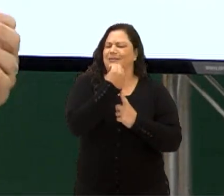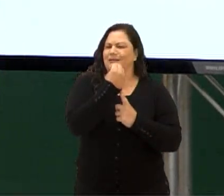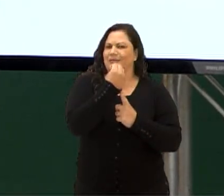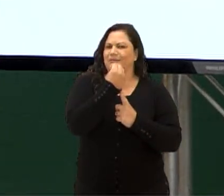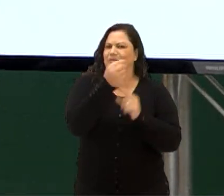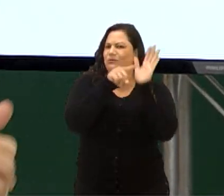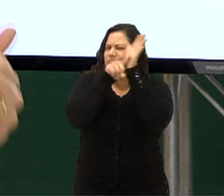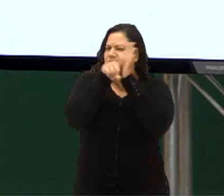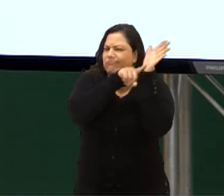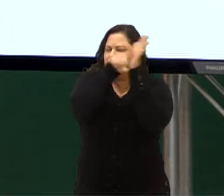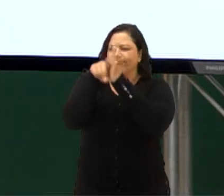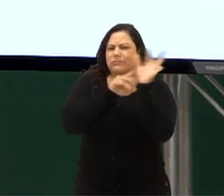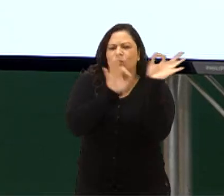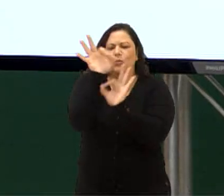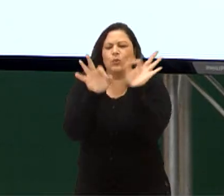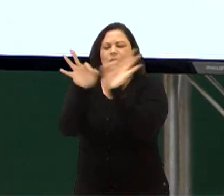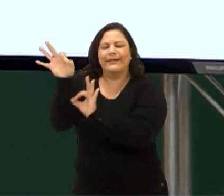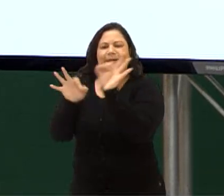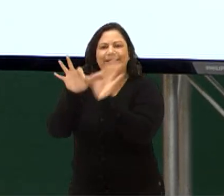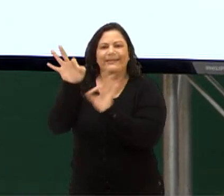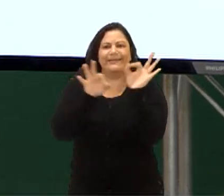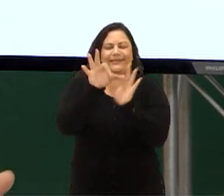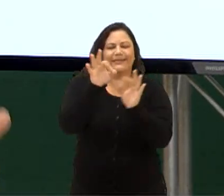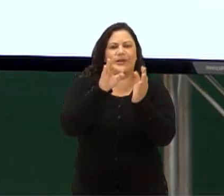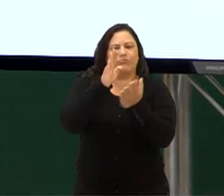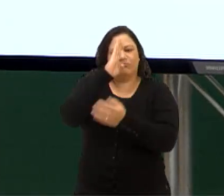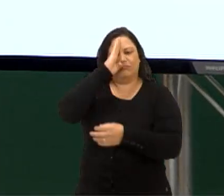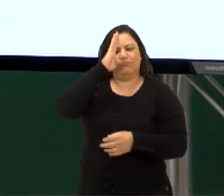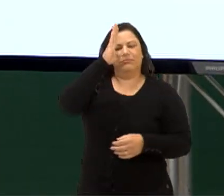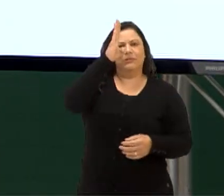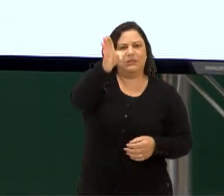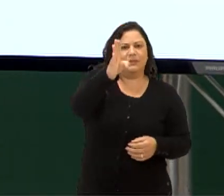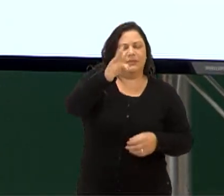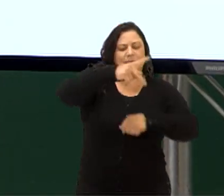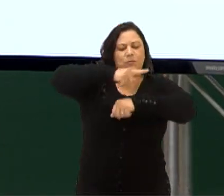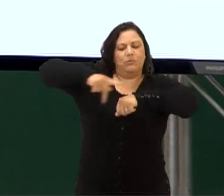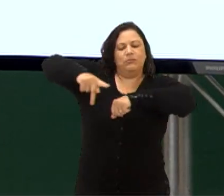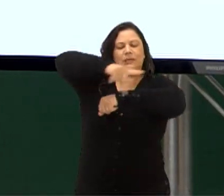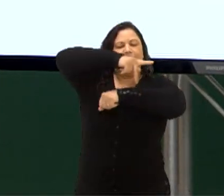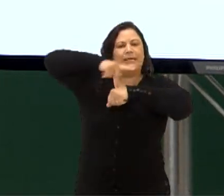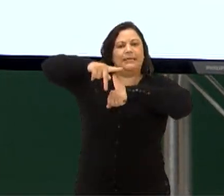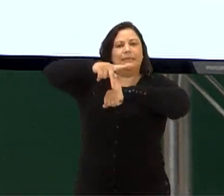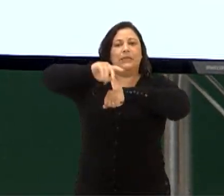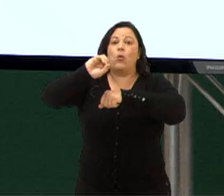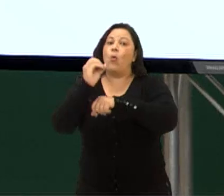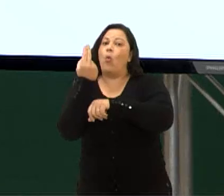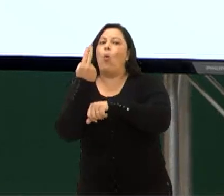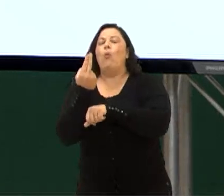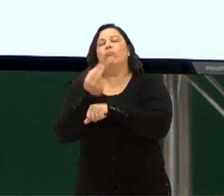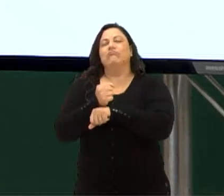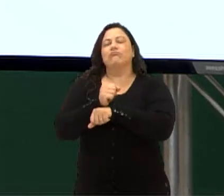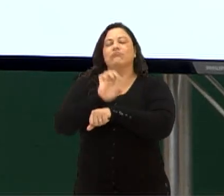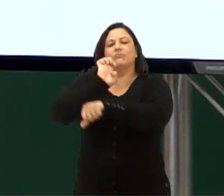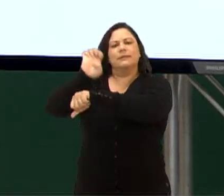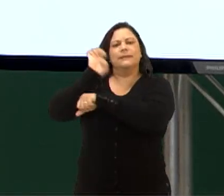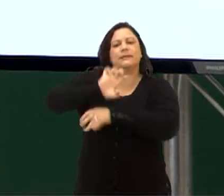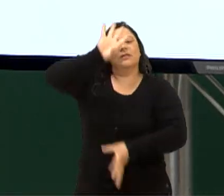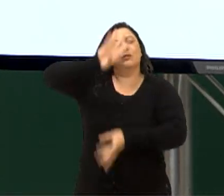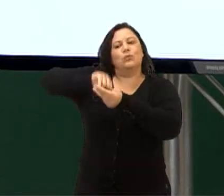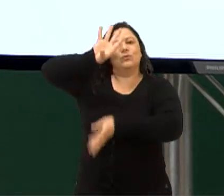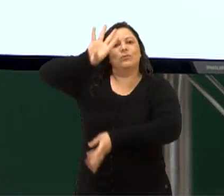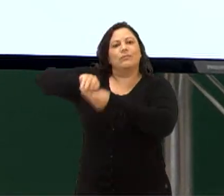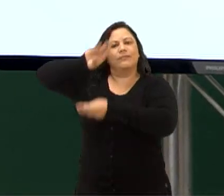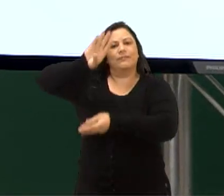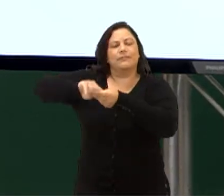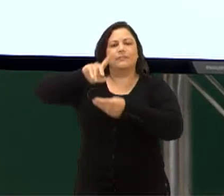organização, direção, administração de nações ou estados, tá? Ou seja, vamos resumir aqui qual que é a